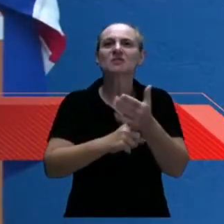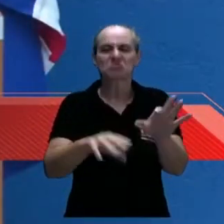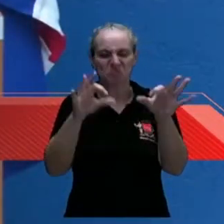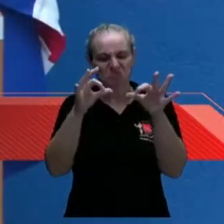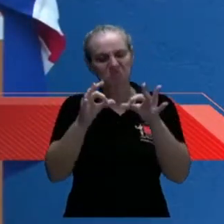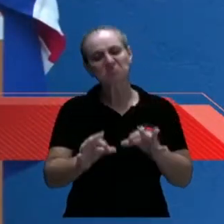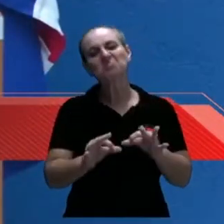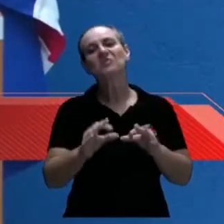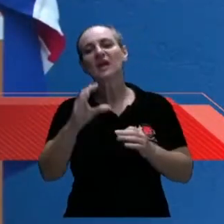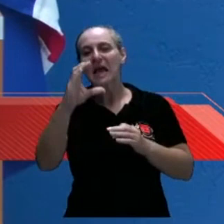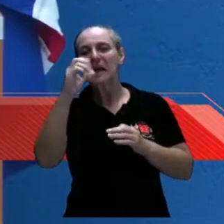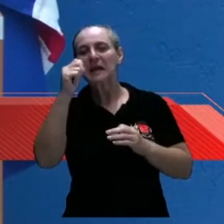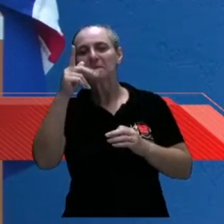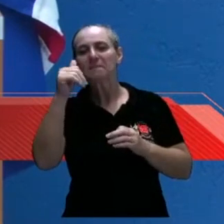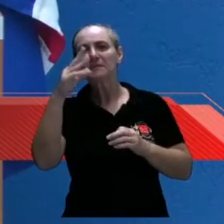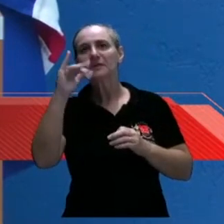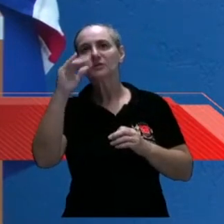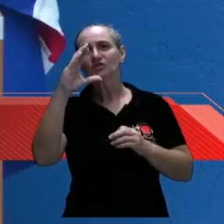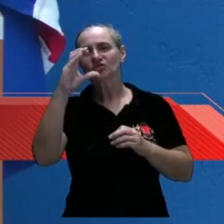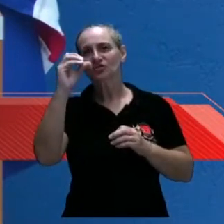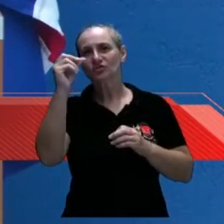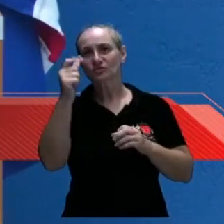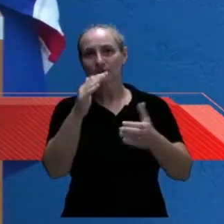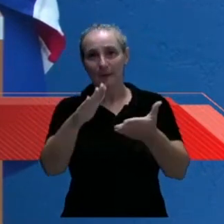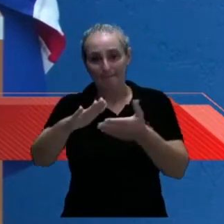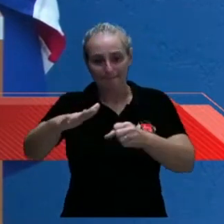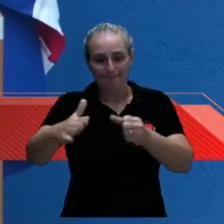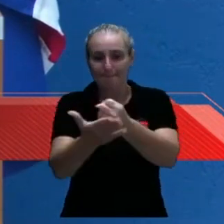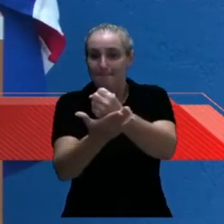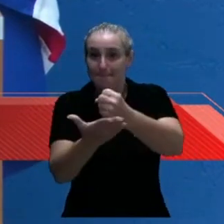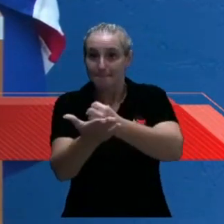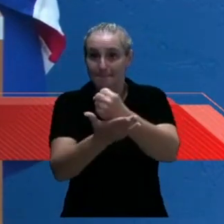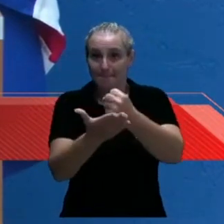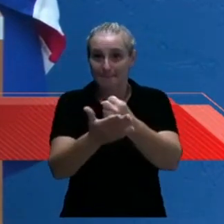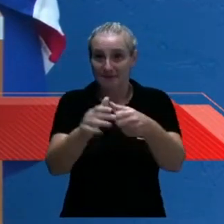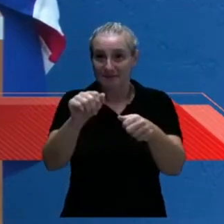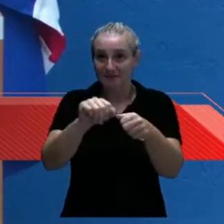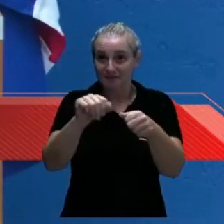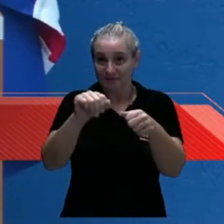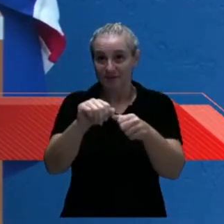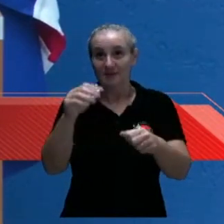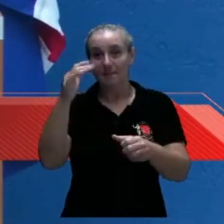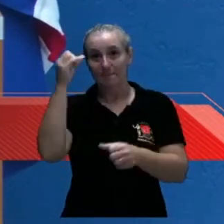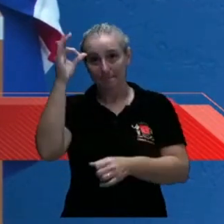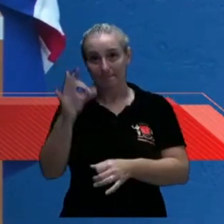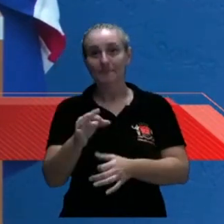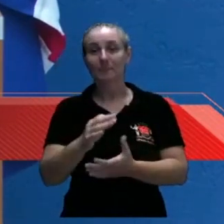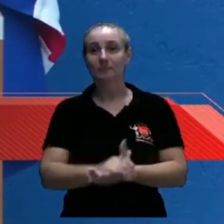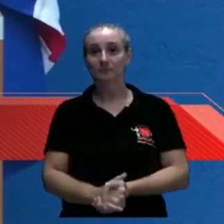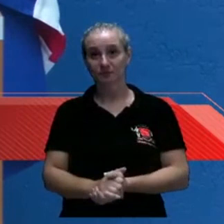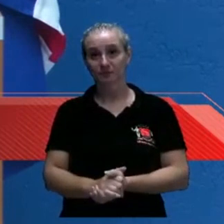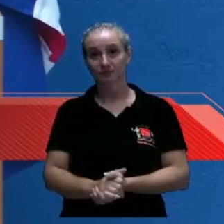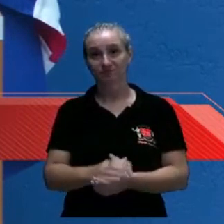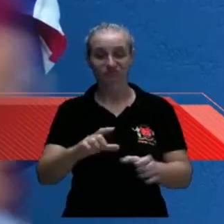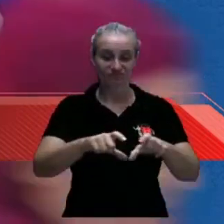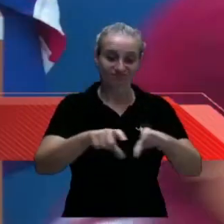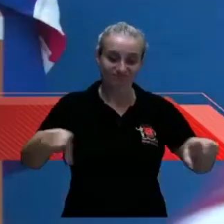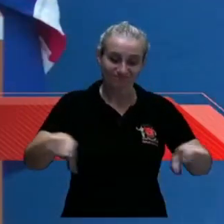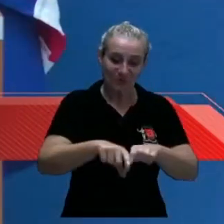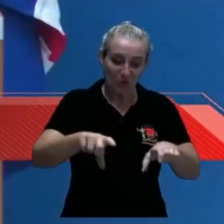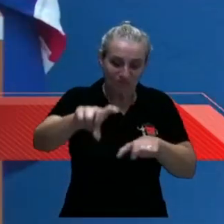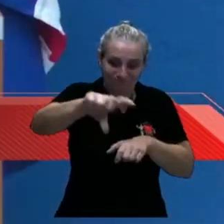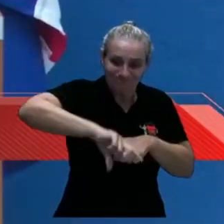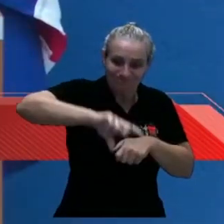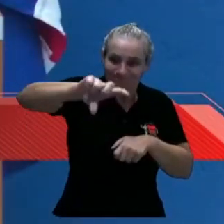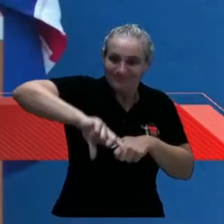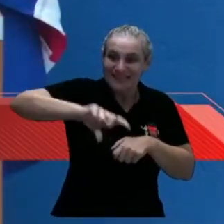capricho, e a base dessa estrada foi muito bem feita. Mas alguns trechos,